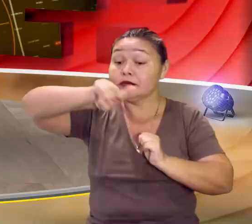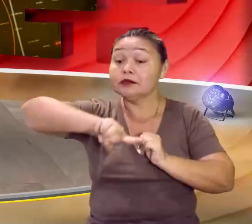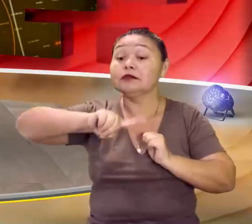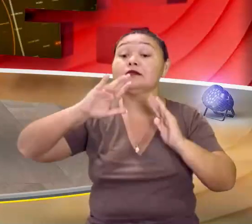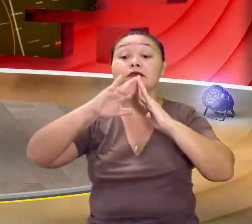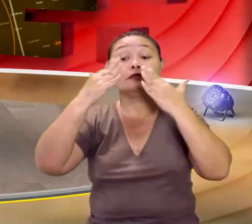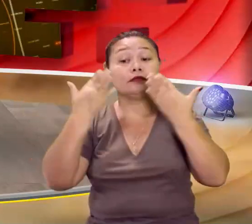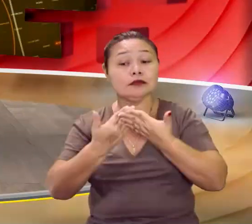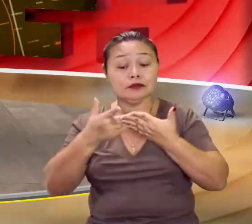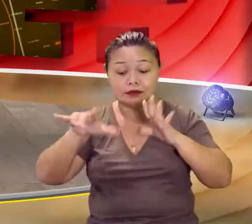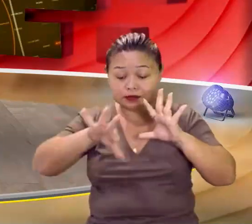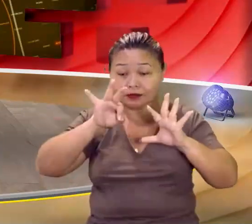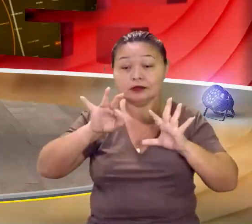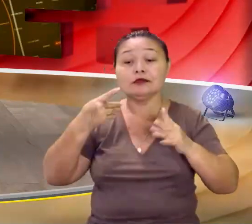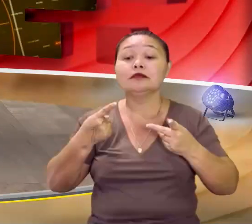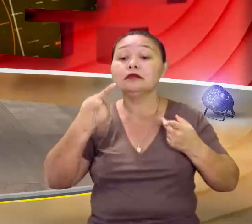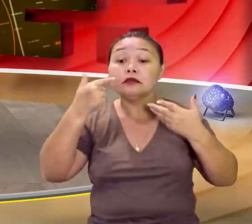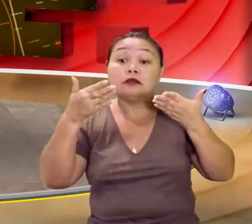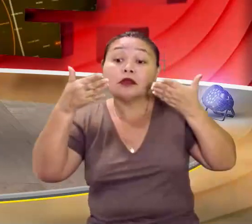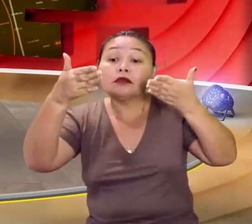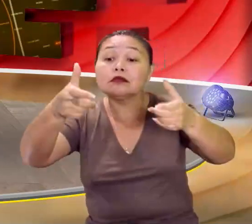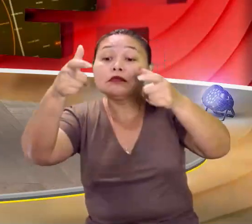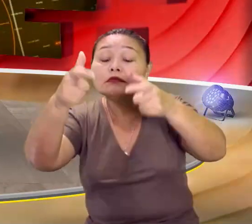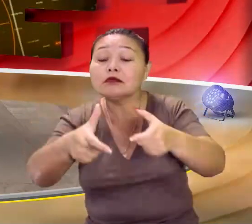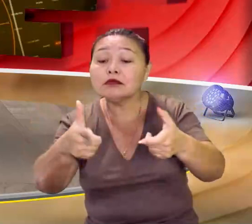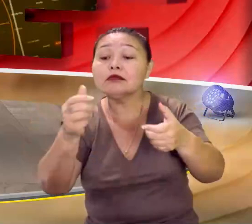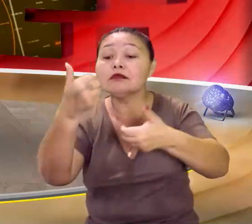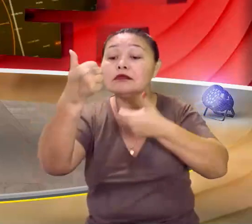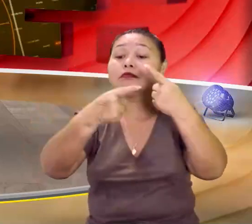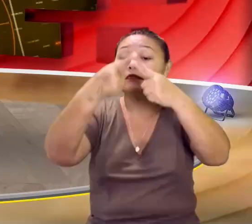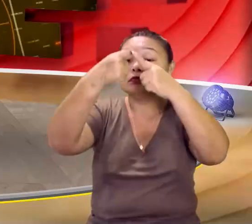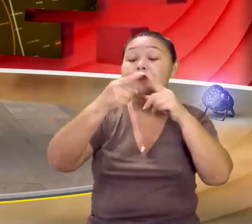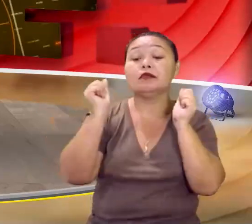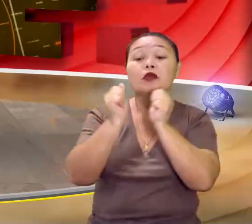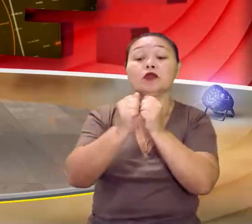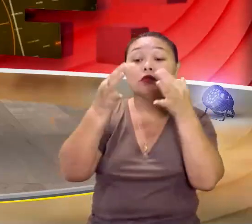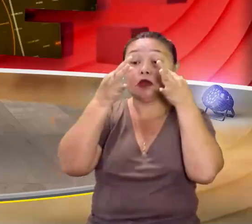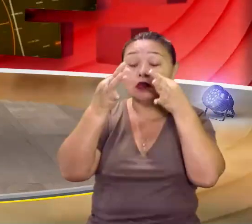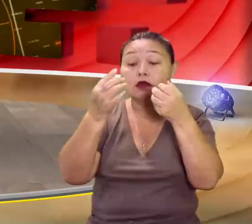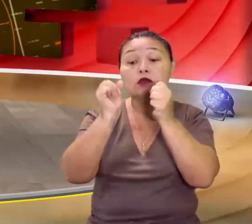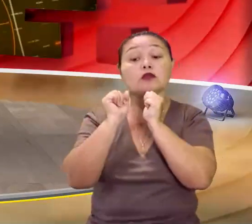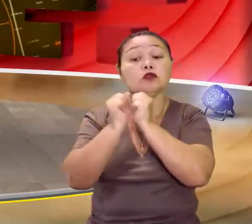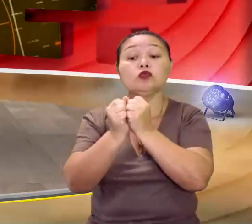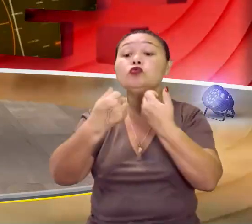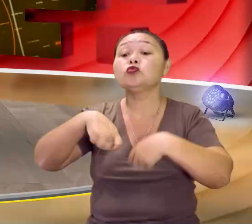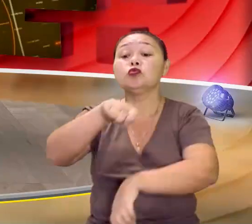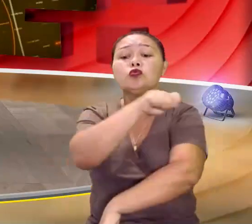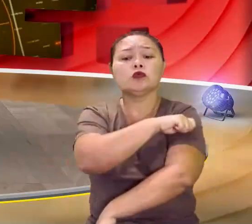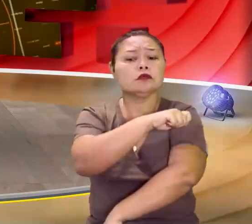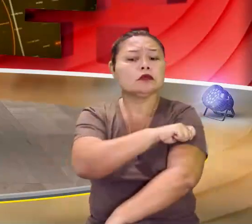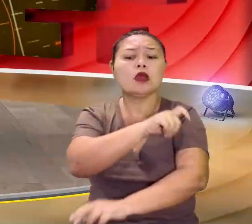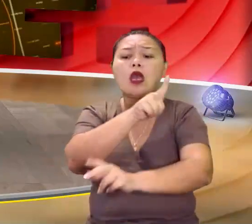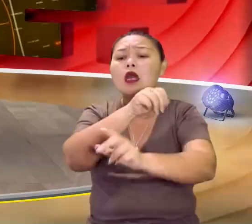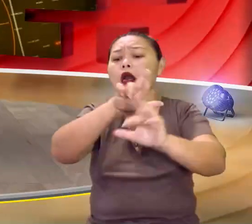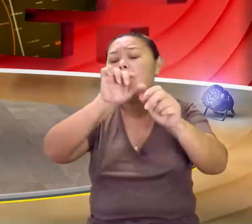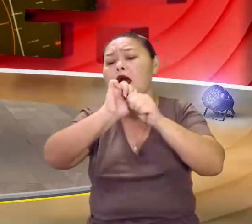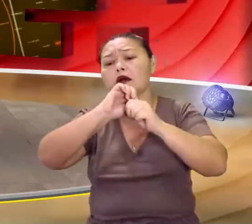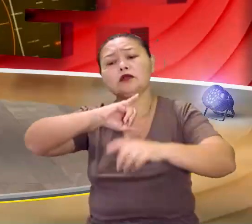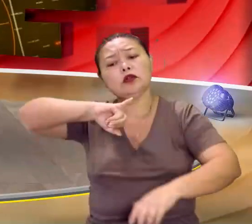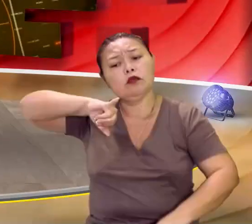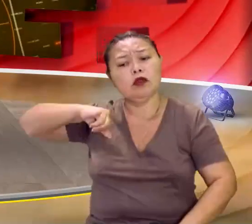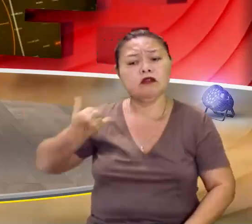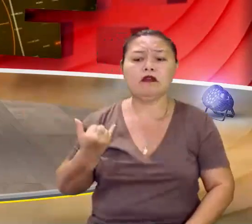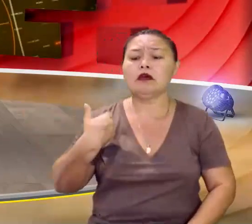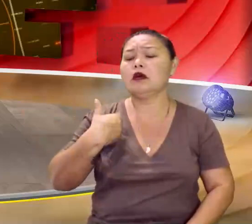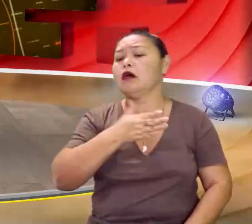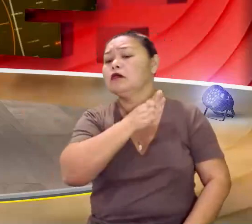escola sorteada, a gente vai aí em loco, realiza a gincana junto com o professor presencial, junto com os alunos. E aí, claro, né, já aproveita e já